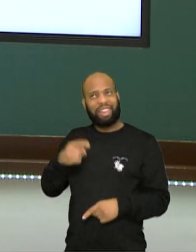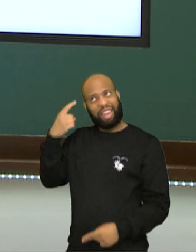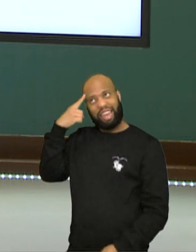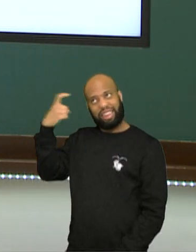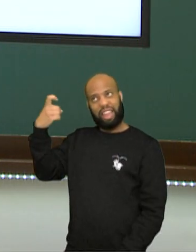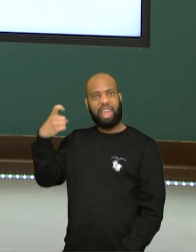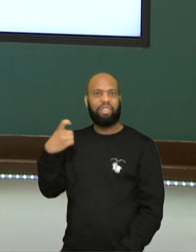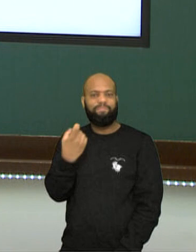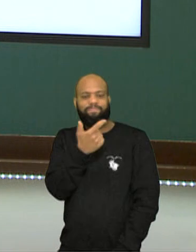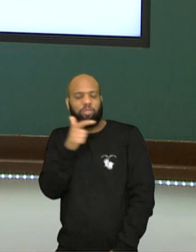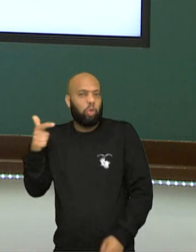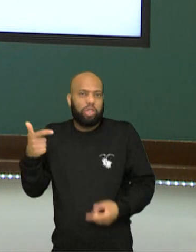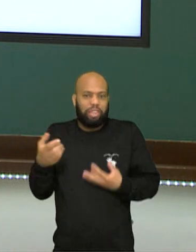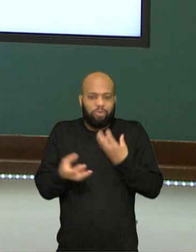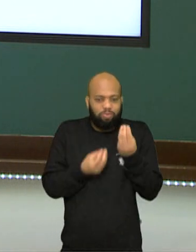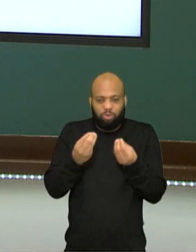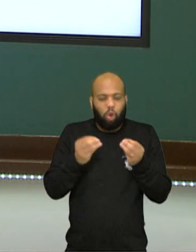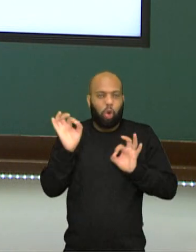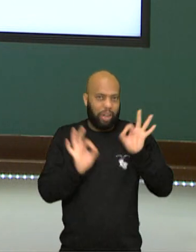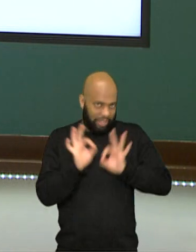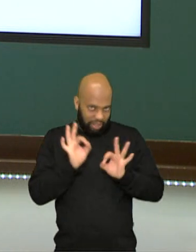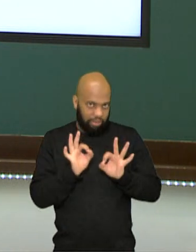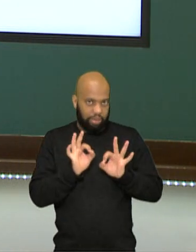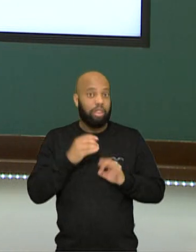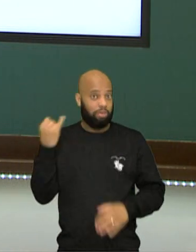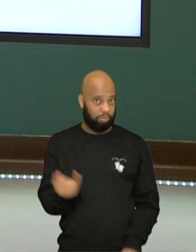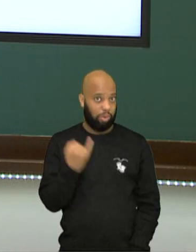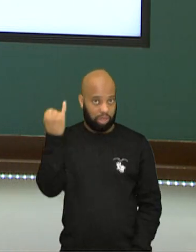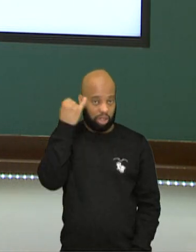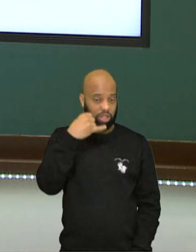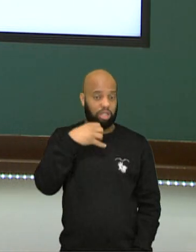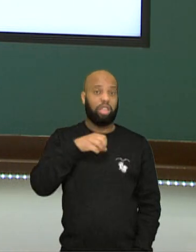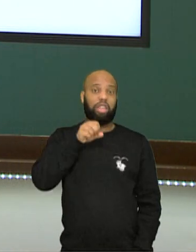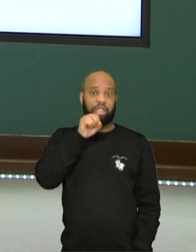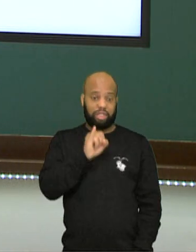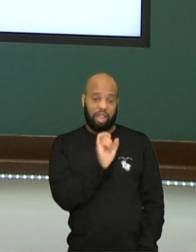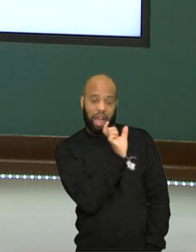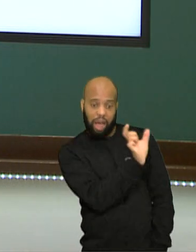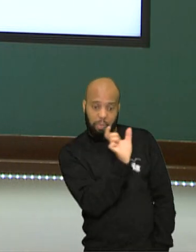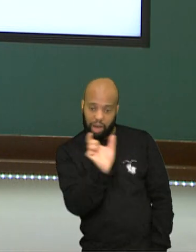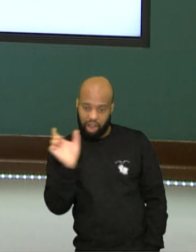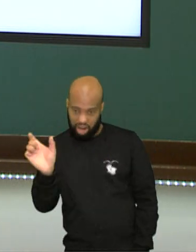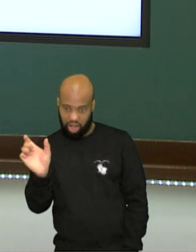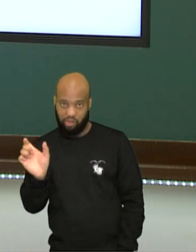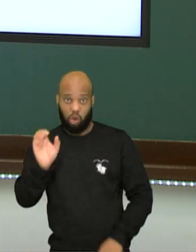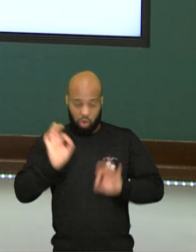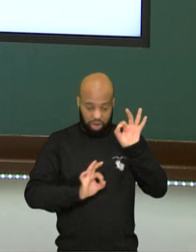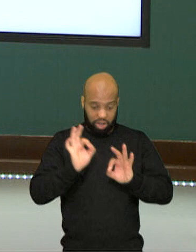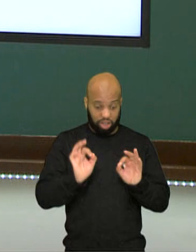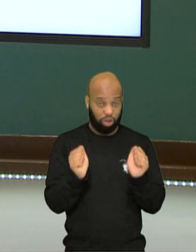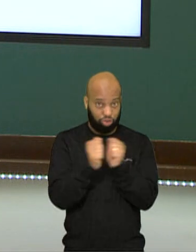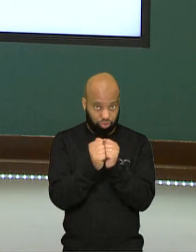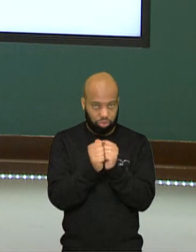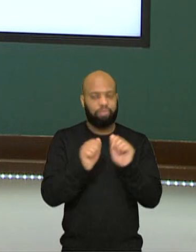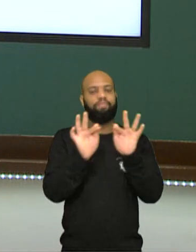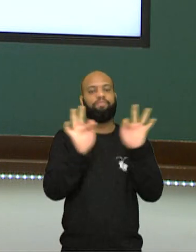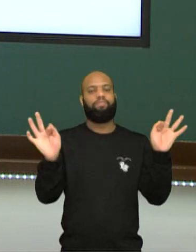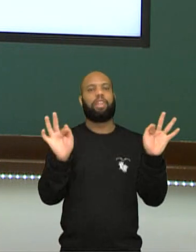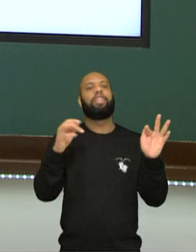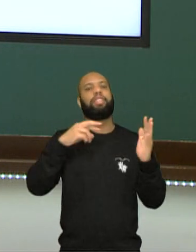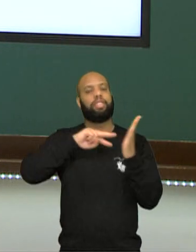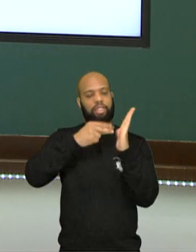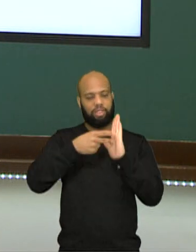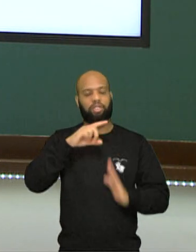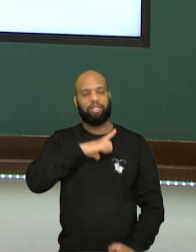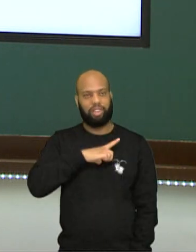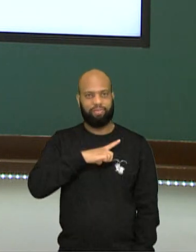necessárias, elas se fazem necessárias de uma organização. Assim, as palavras também juntas formam um sentido. Aqui não temos uma